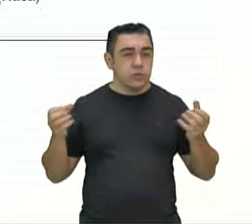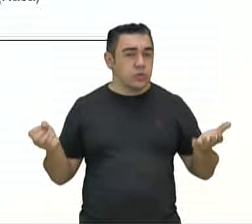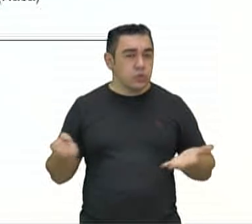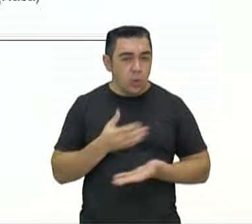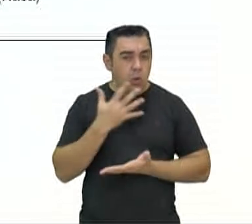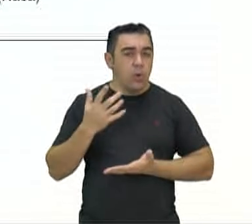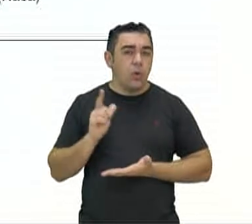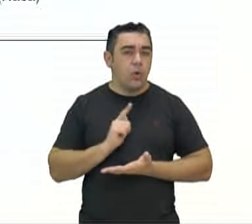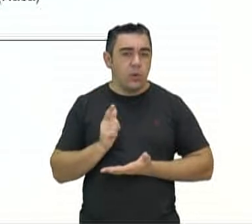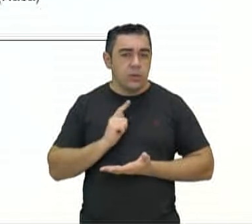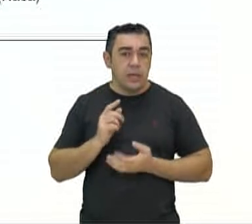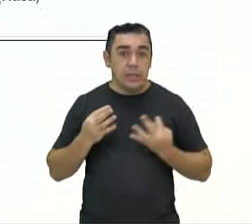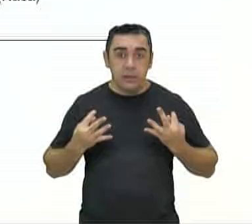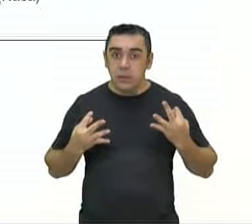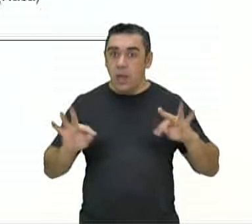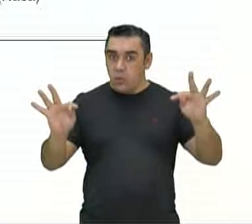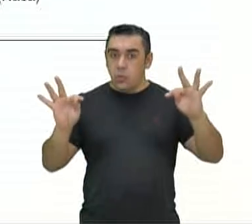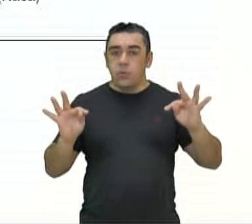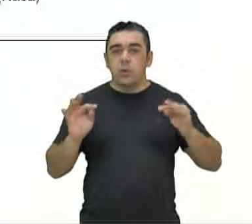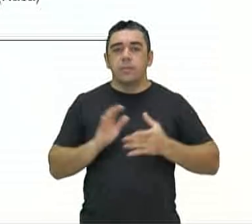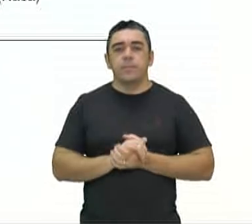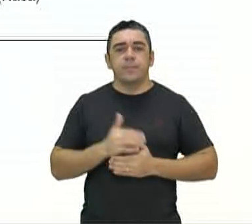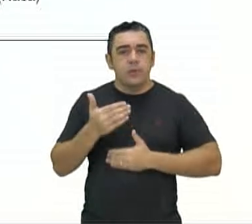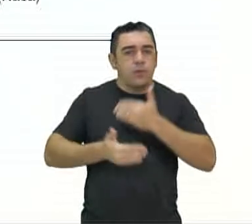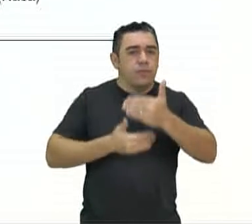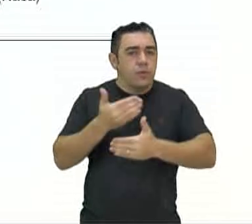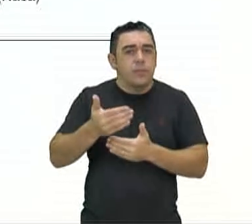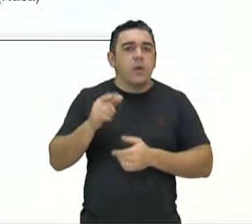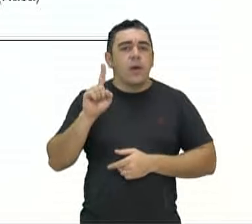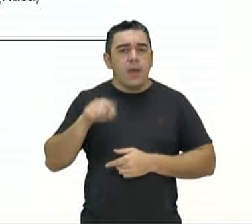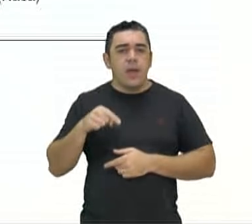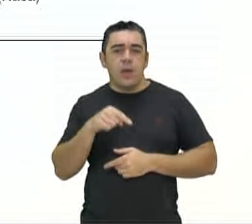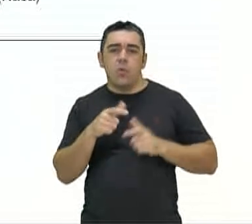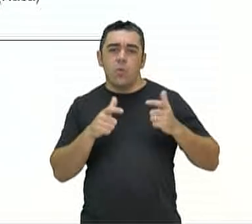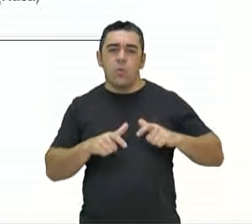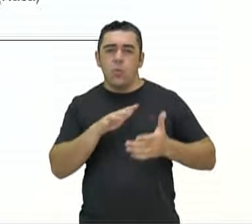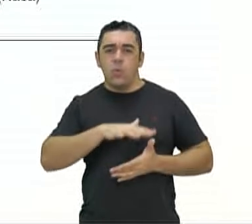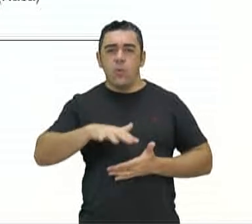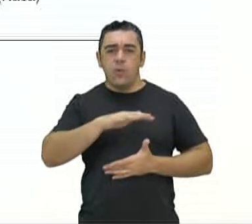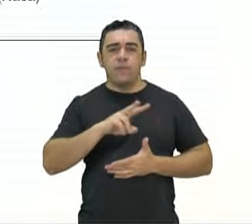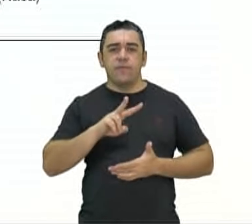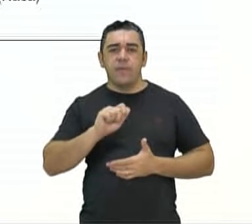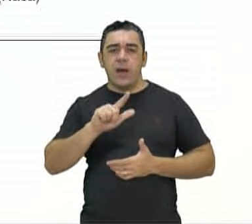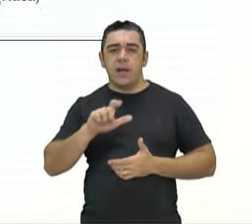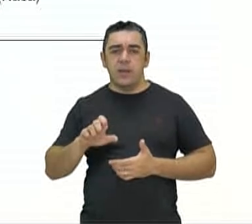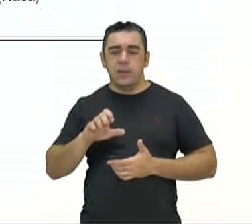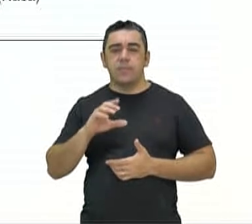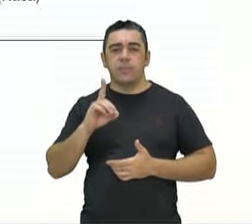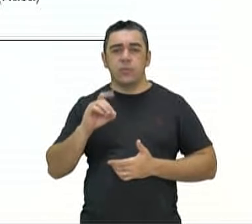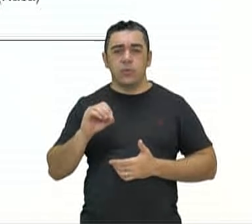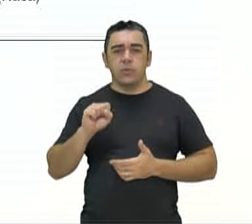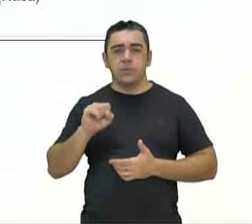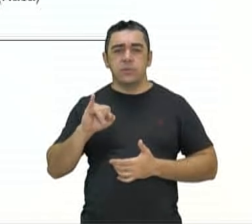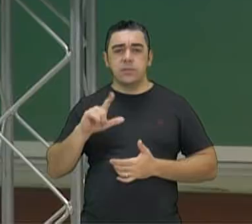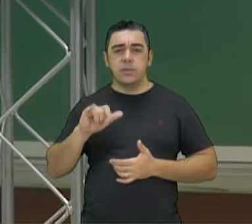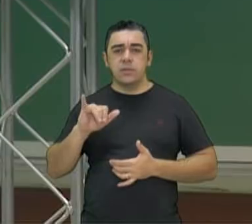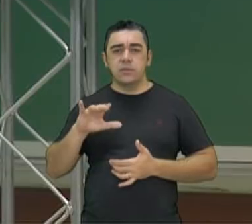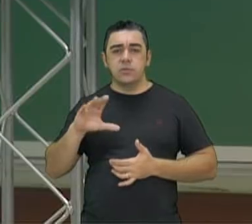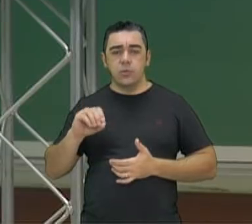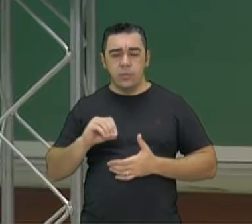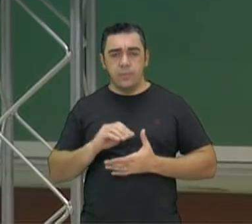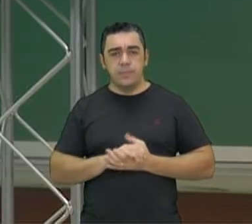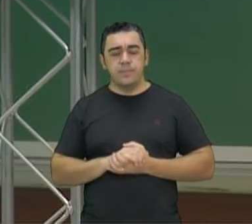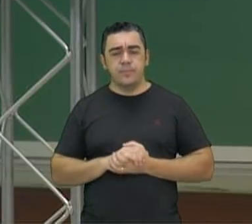recente e de alta tecnologia. Desenvolvimento ali do Vale do Silício. Ô, professor, mas o que tem isso a ver? Cara, o Vale do Silício